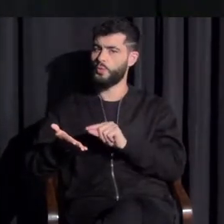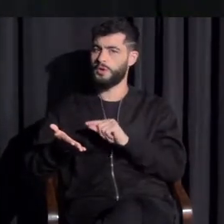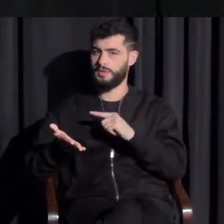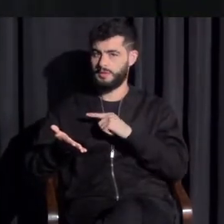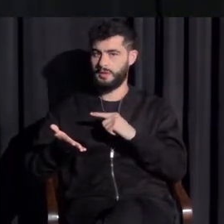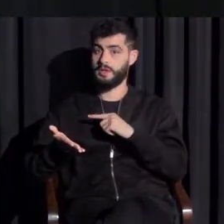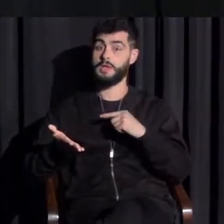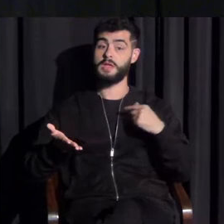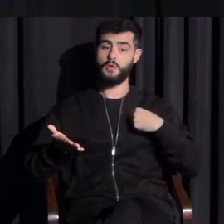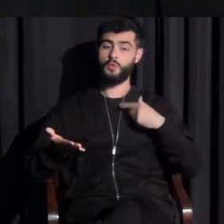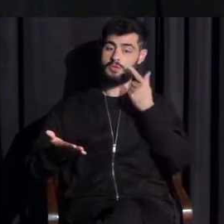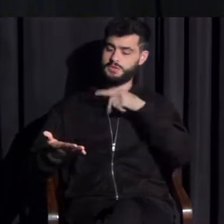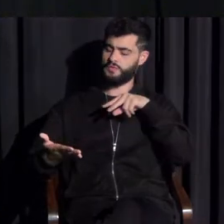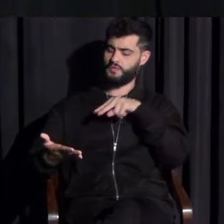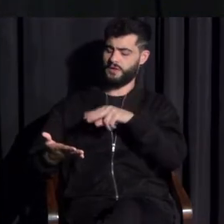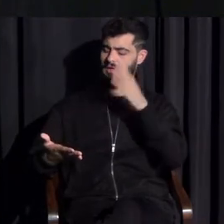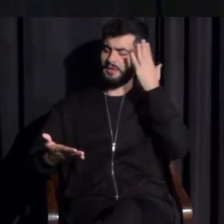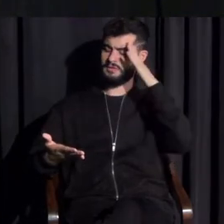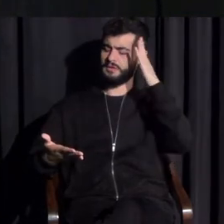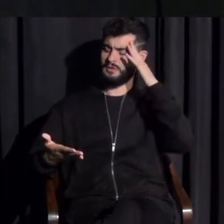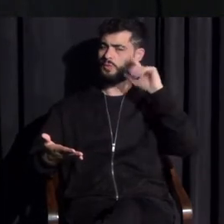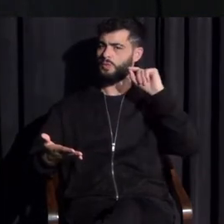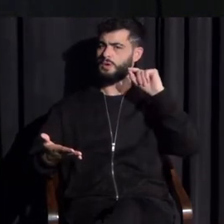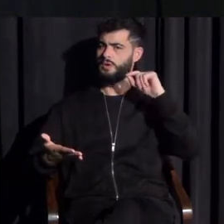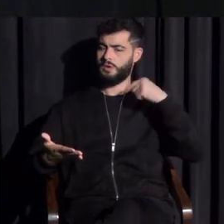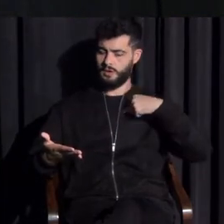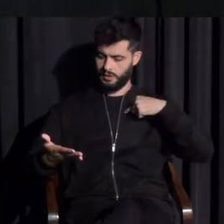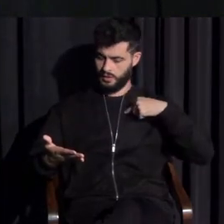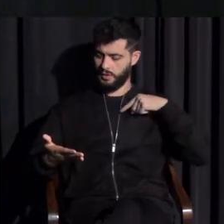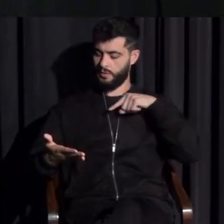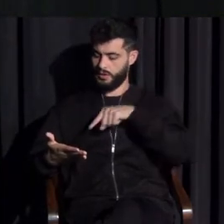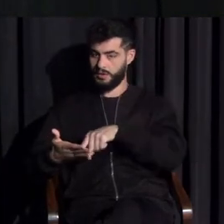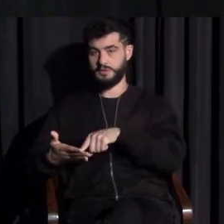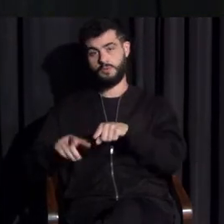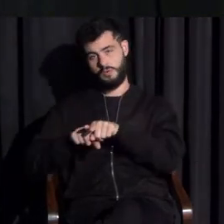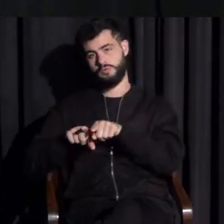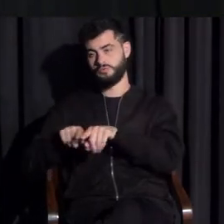uma questão que eu acho que é fundamental, junto com as crianças.